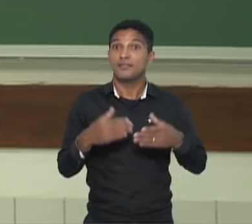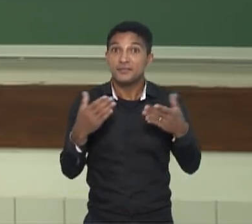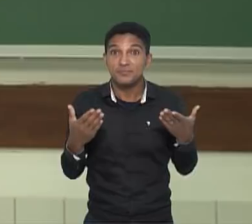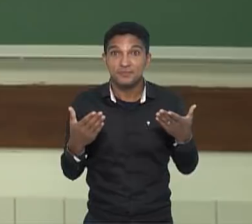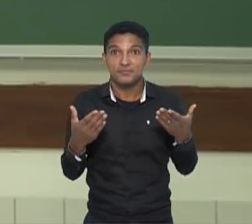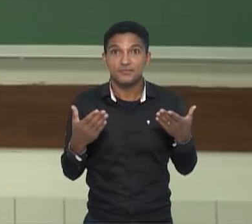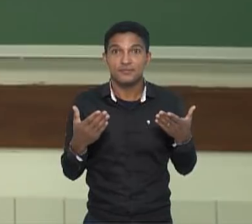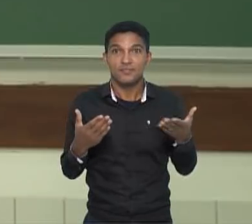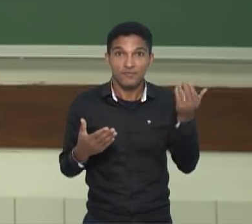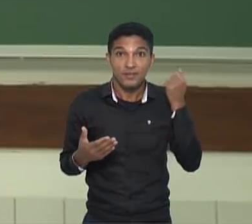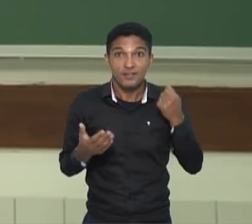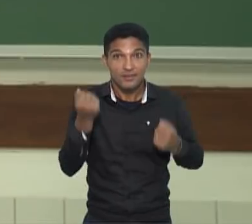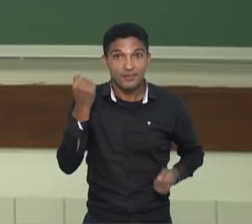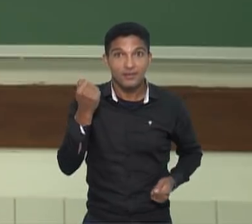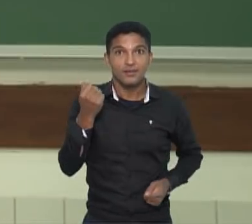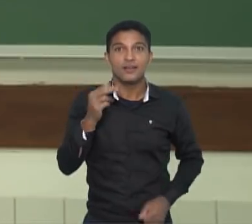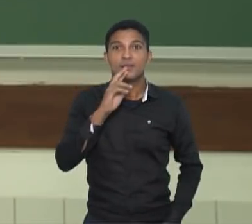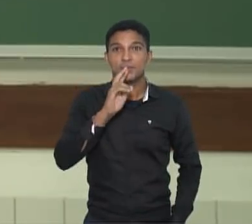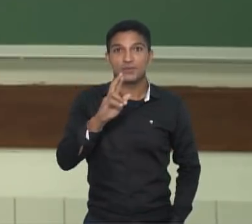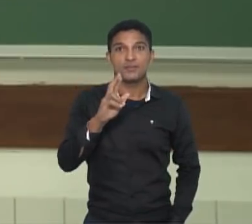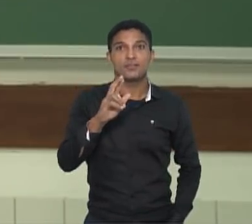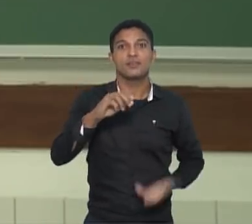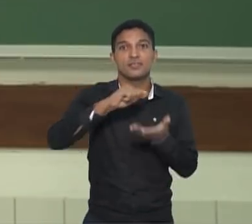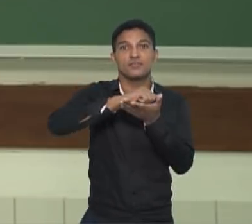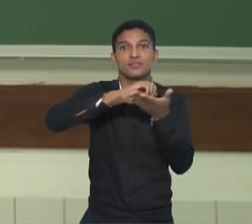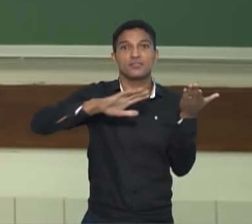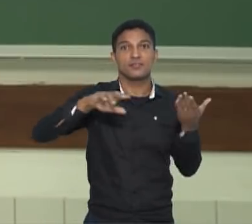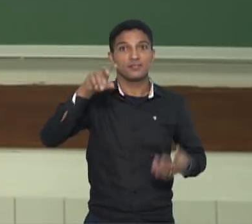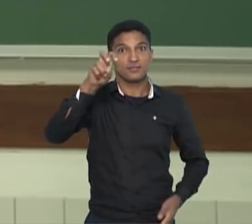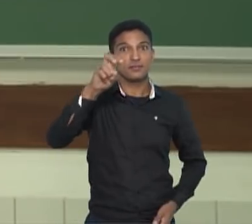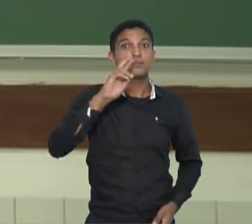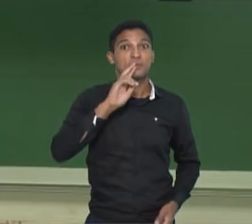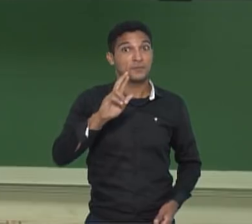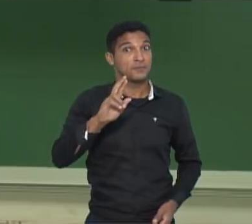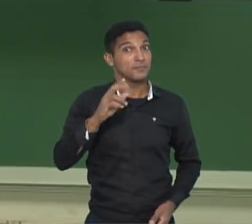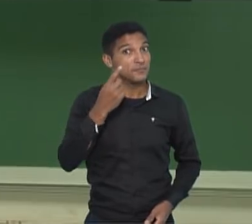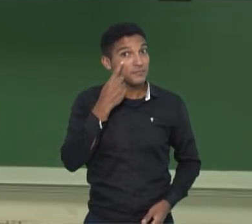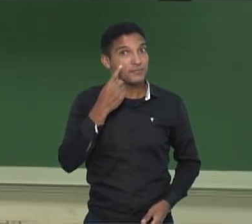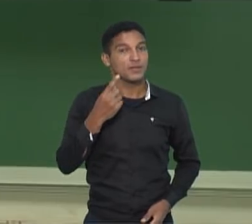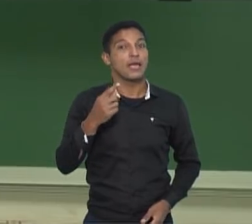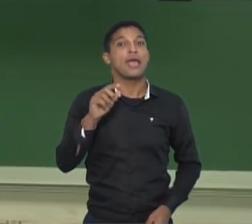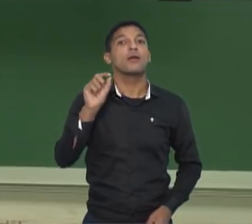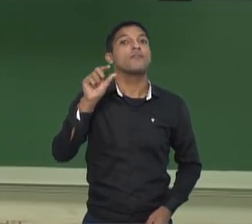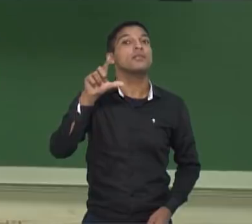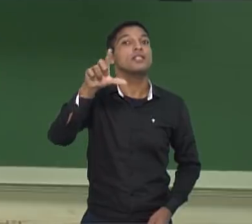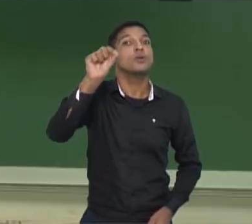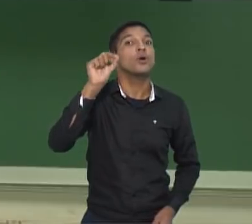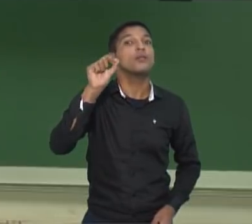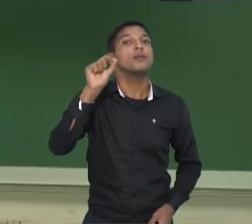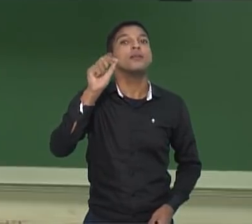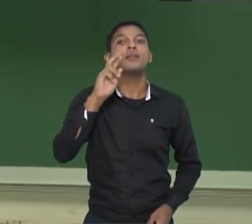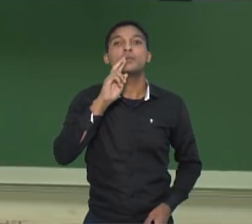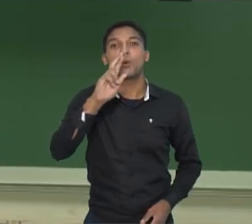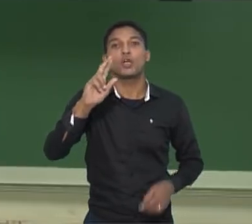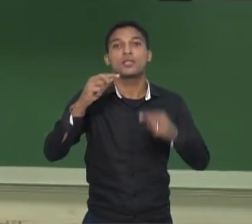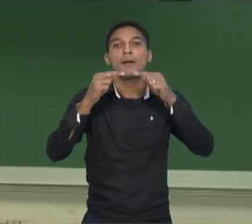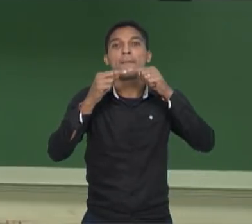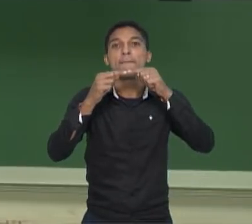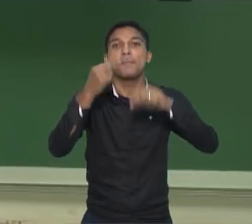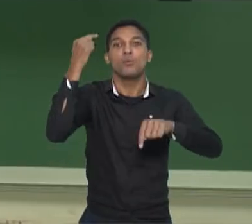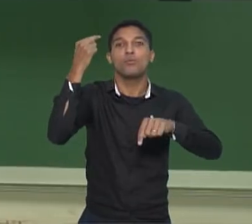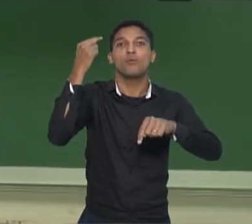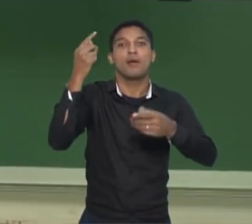Vamos então responder a questão 5. Então, marque a